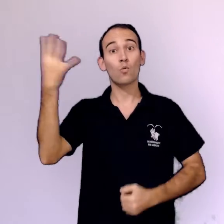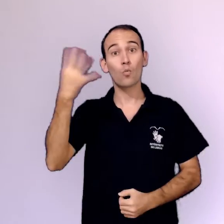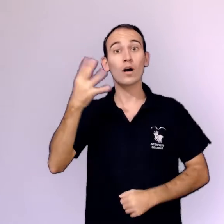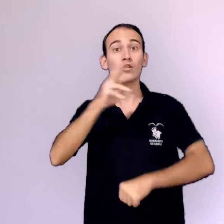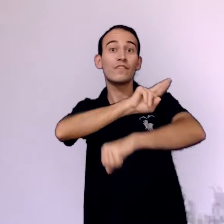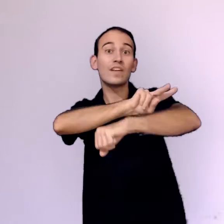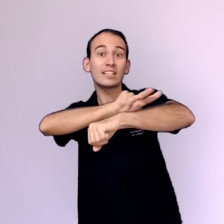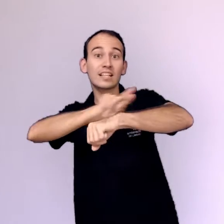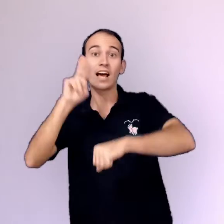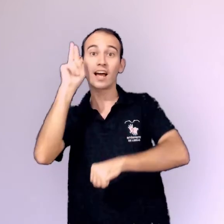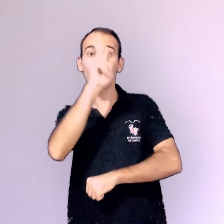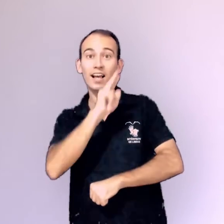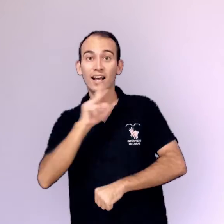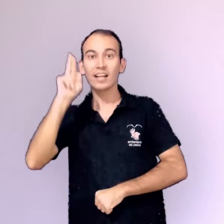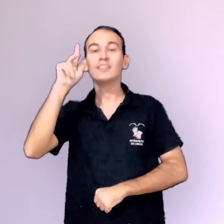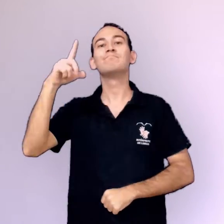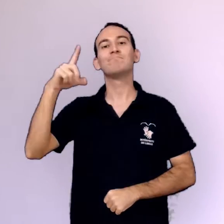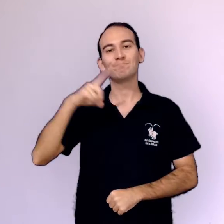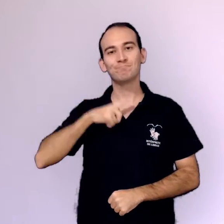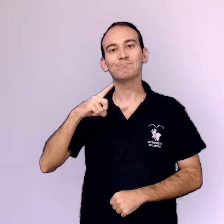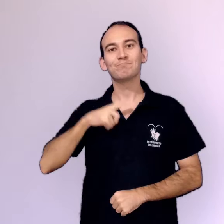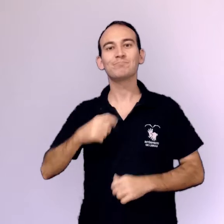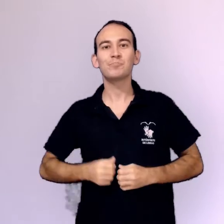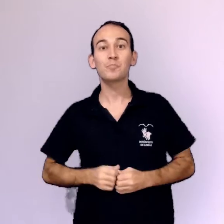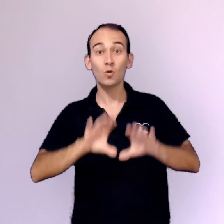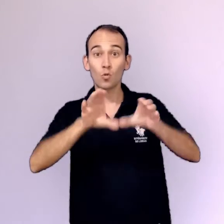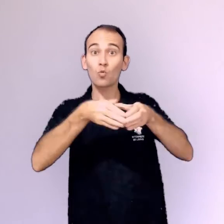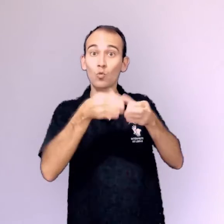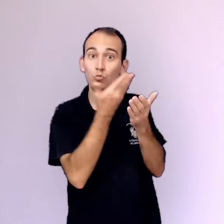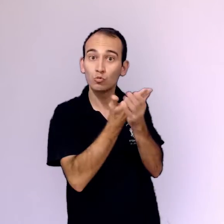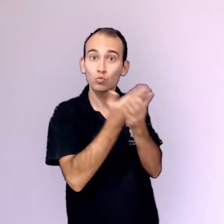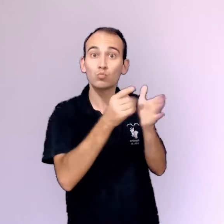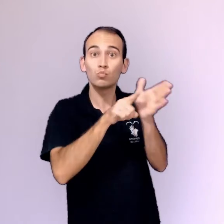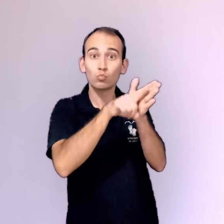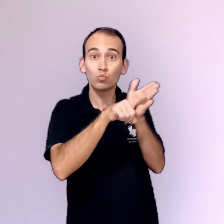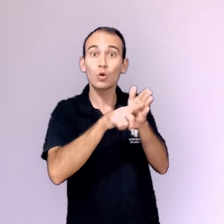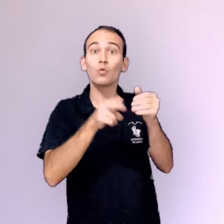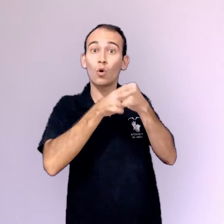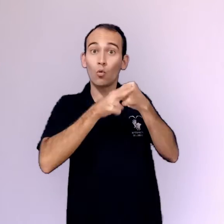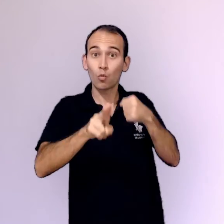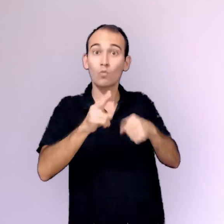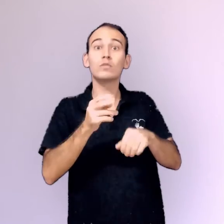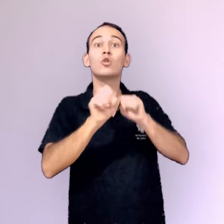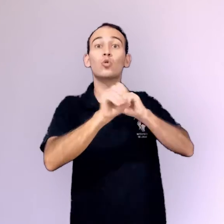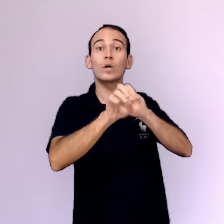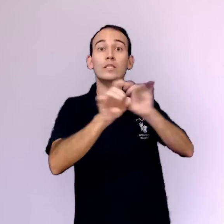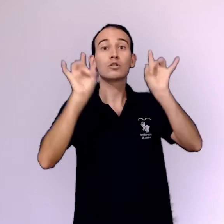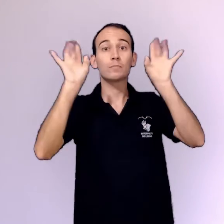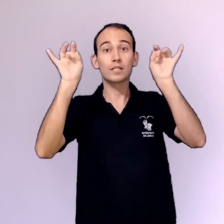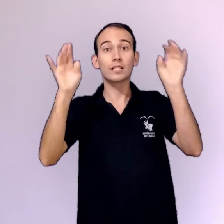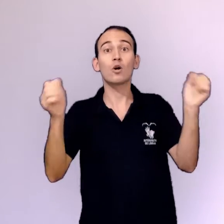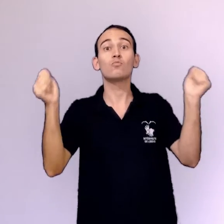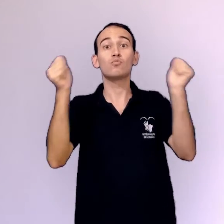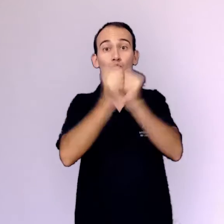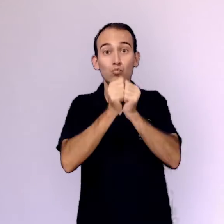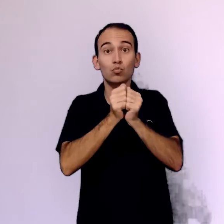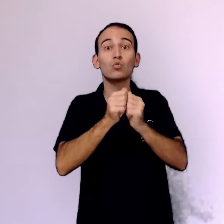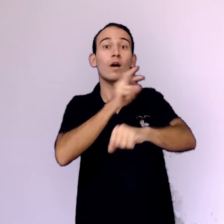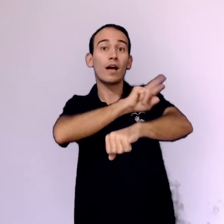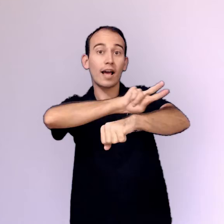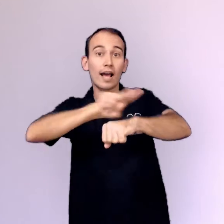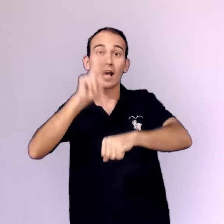do Seminário de Diversidade Étnico-Racial. Esse evento é promovido pelo Grupo de Estudos Étnico-Racial